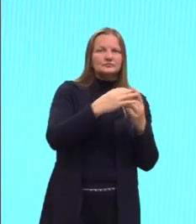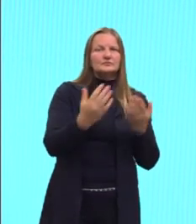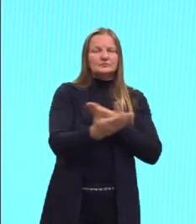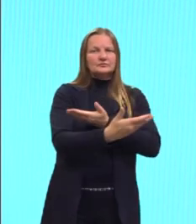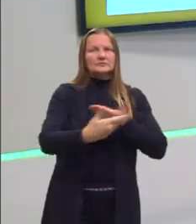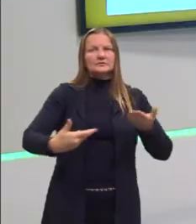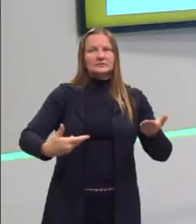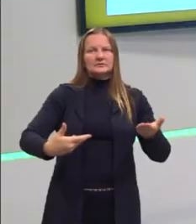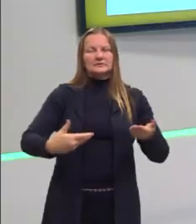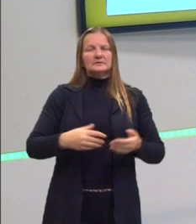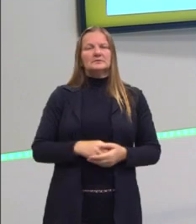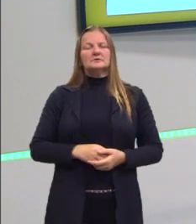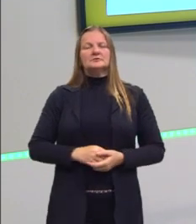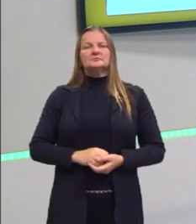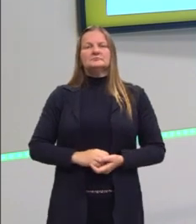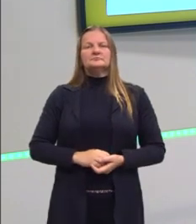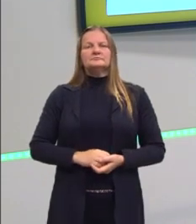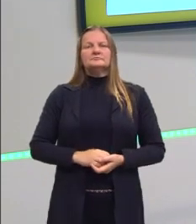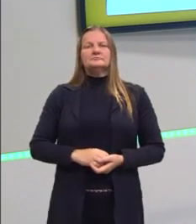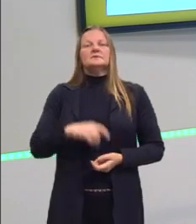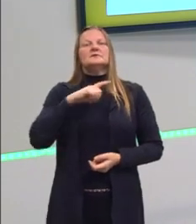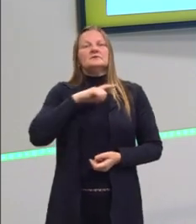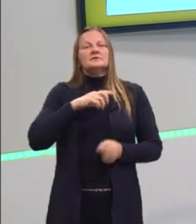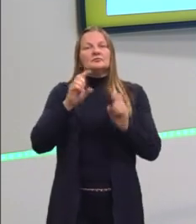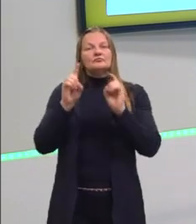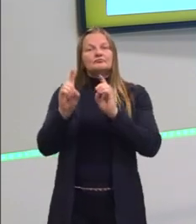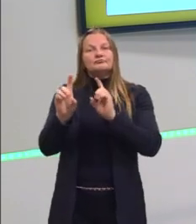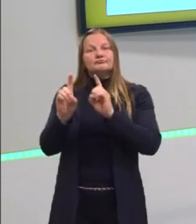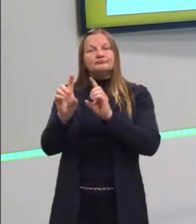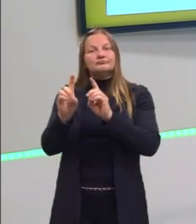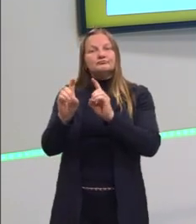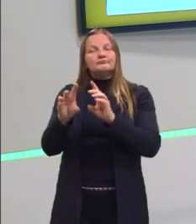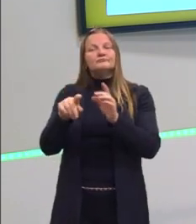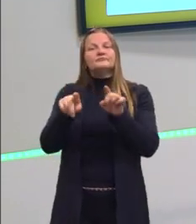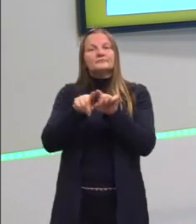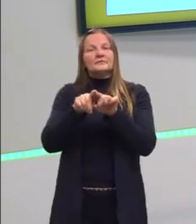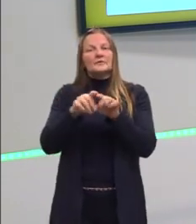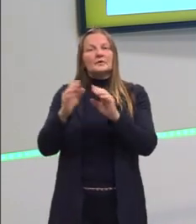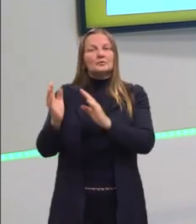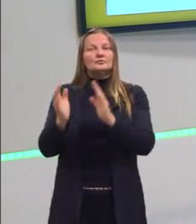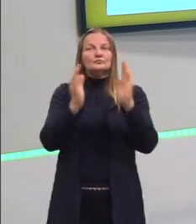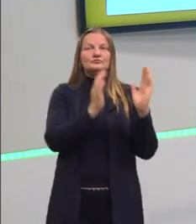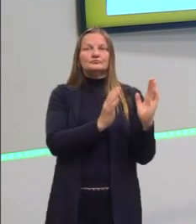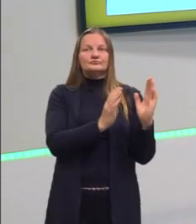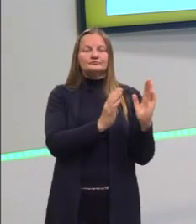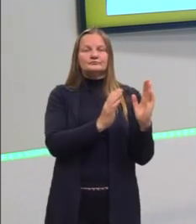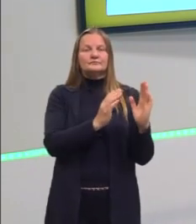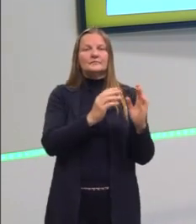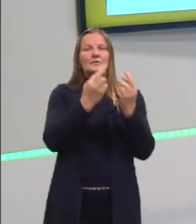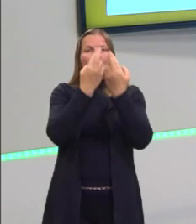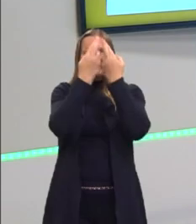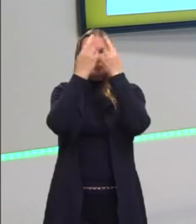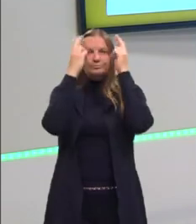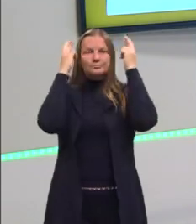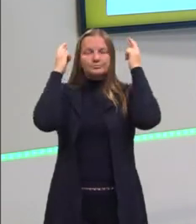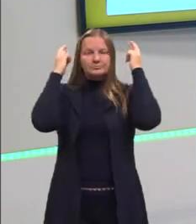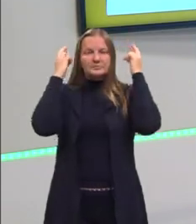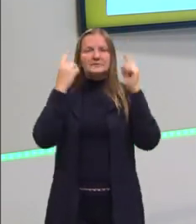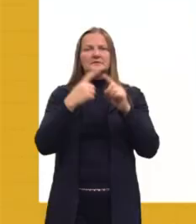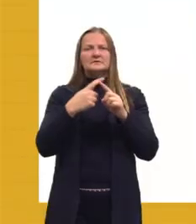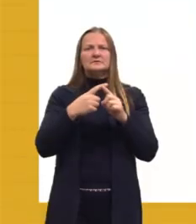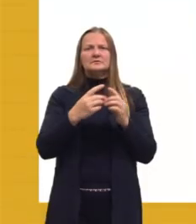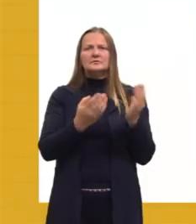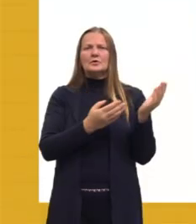socialista né tivemos a doutrina Trama não é o plano Marshall e do lado dos soviéticos então nós chegamos a